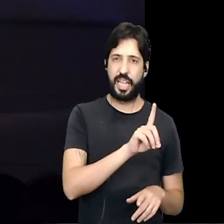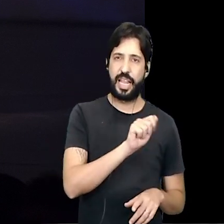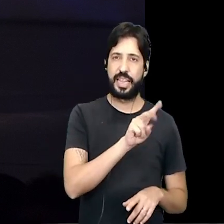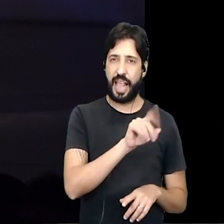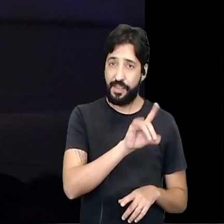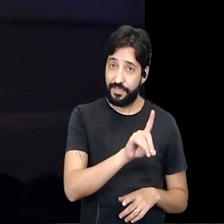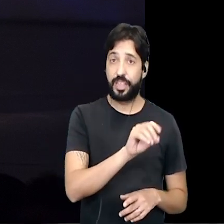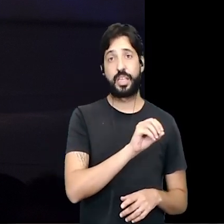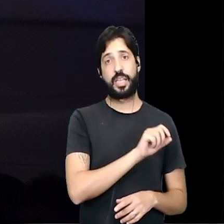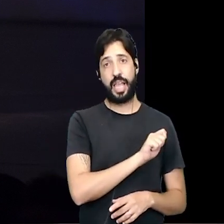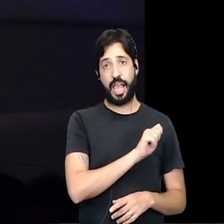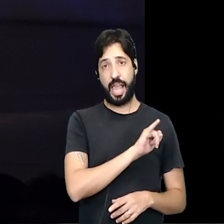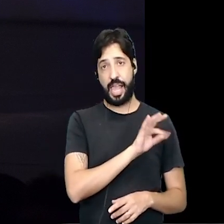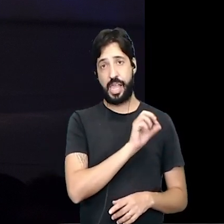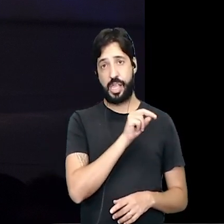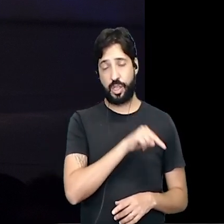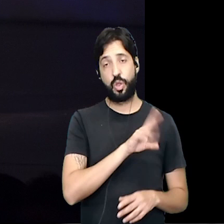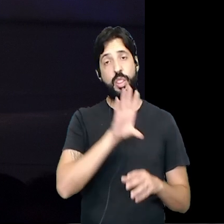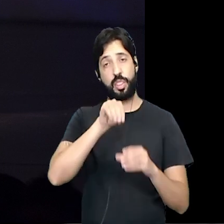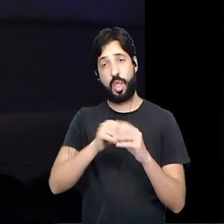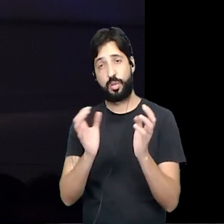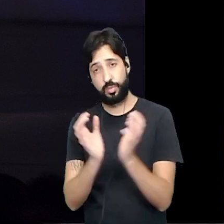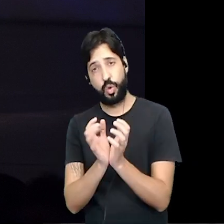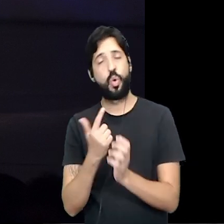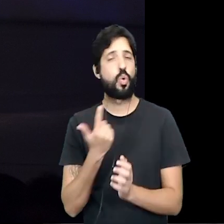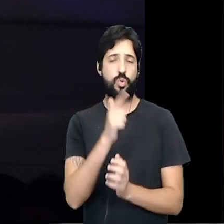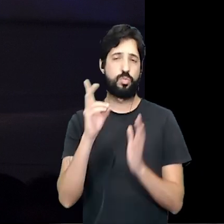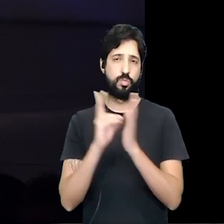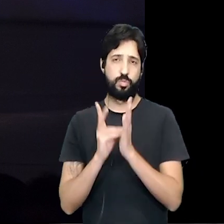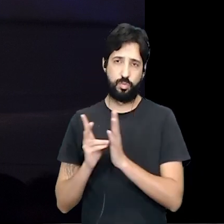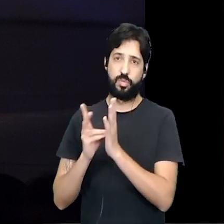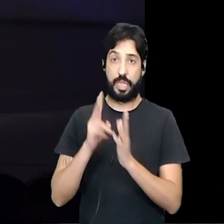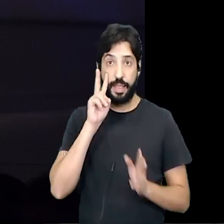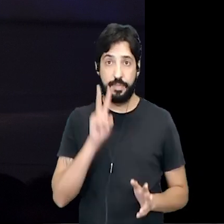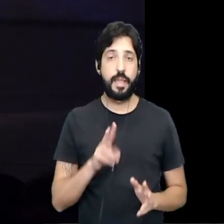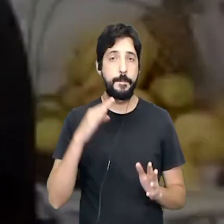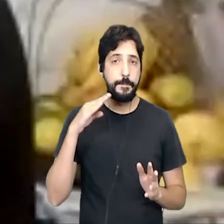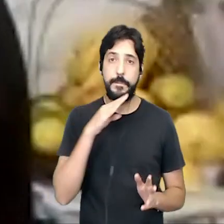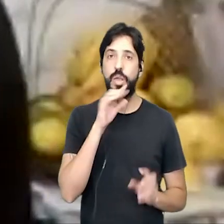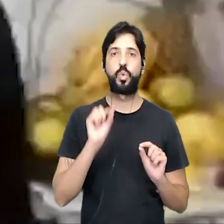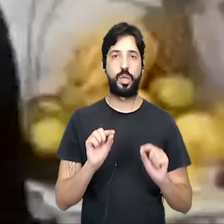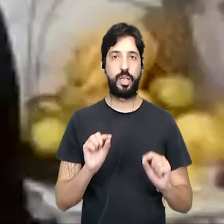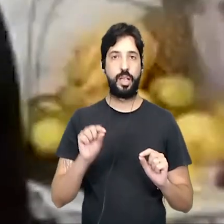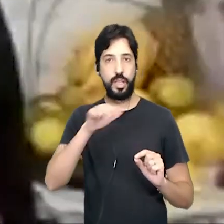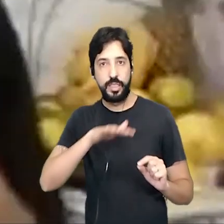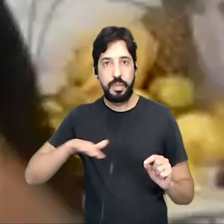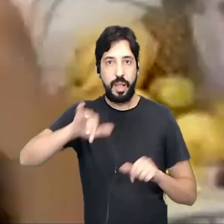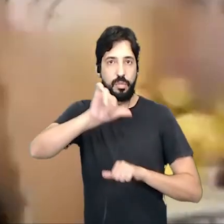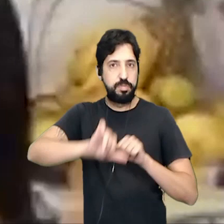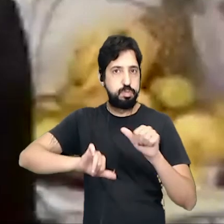já escutei, seja do Davi, ou mesmo do Ailton, ou mesmo, né, lá nos Camaiorá, ou em outras oportunidades, você vê,